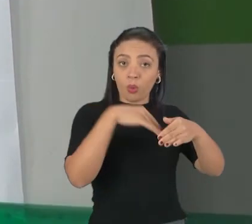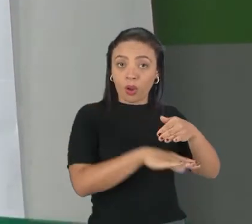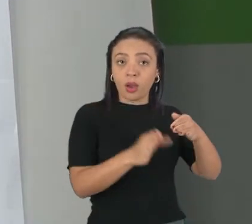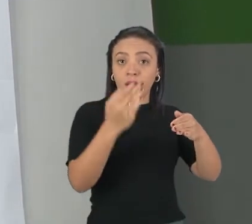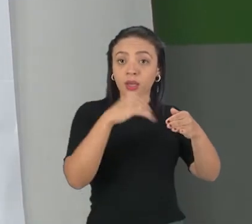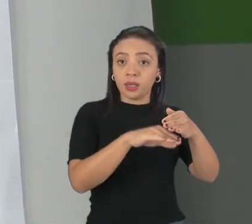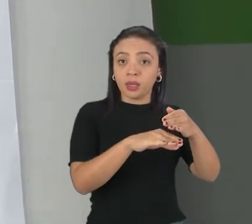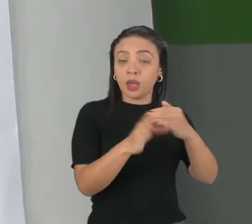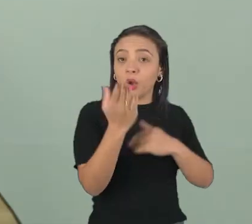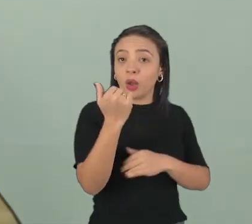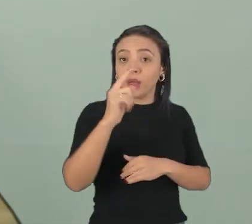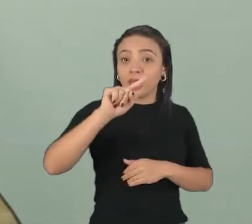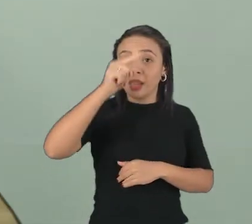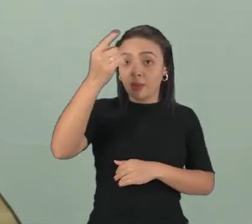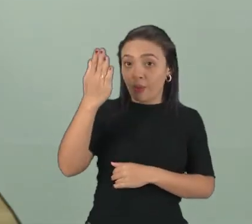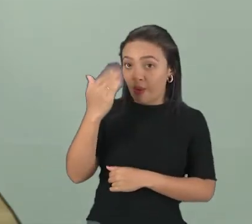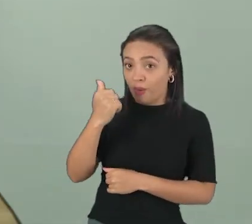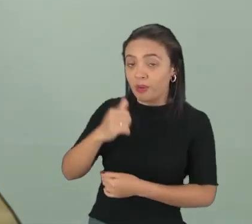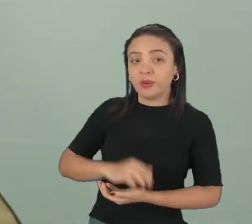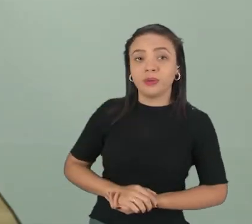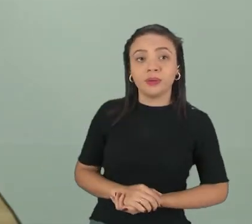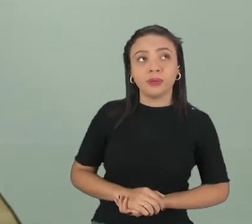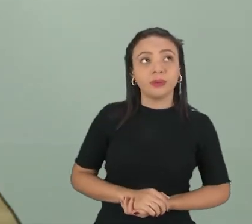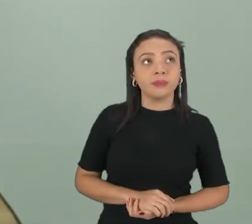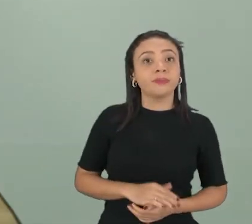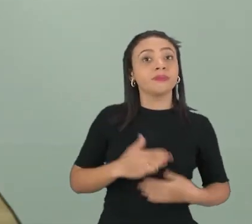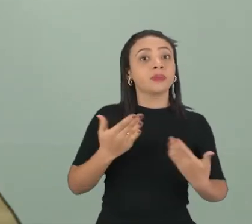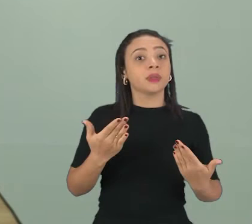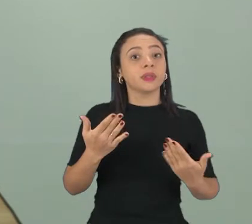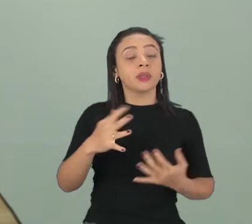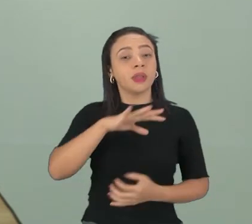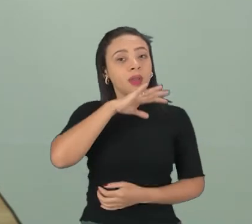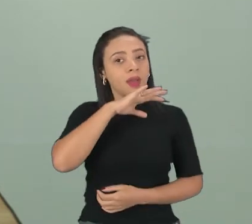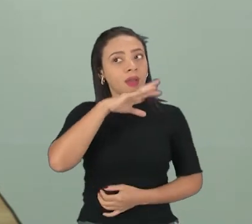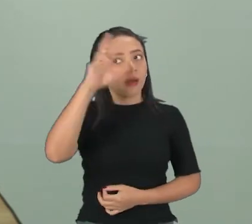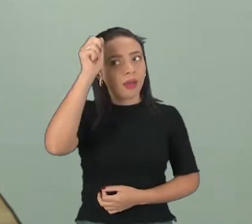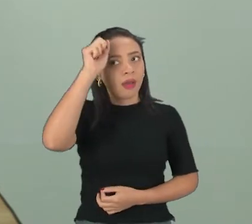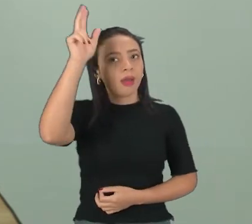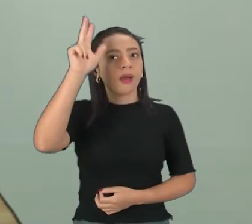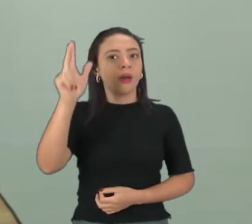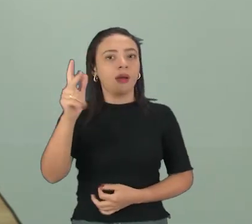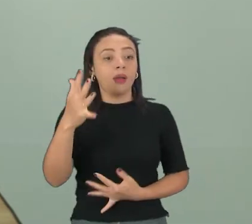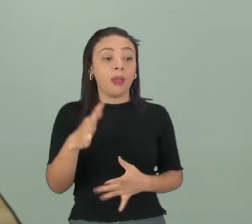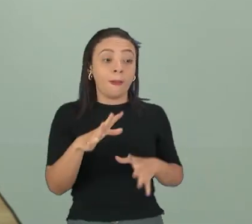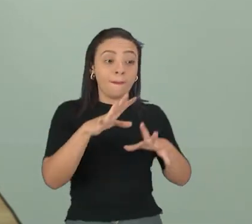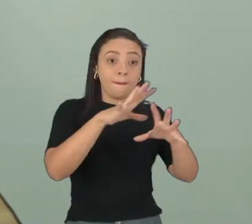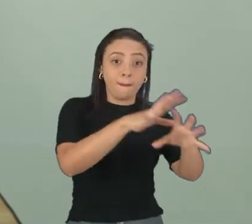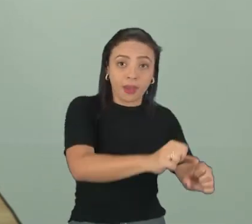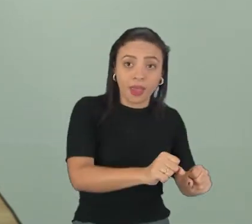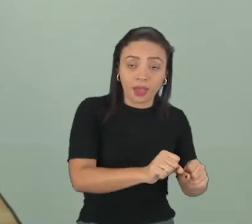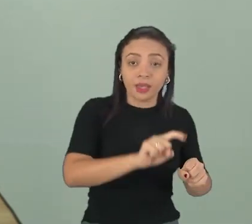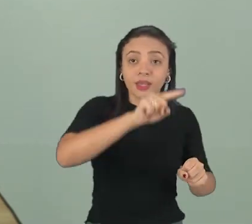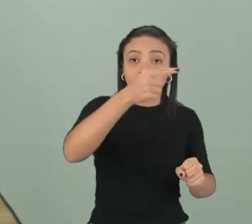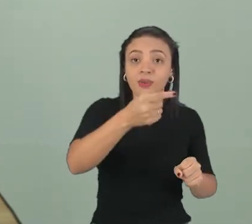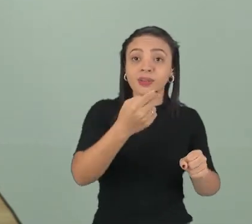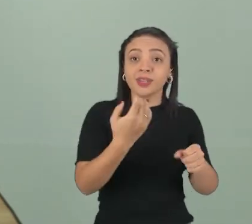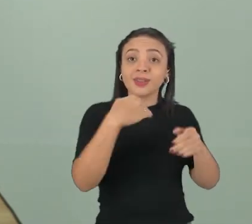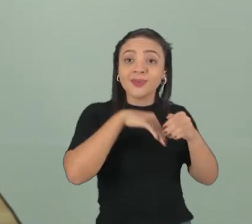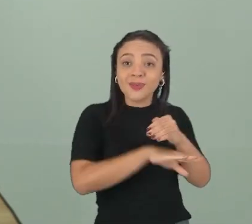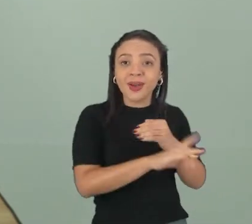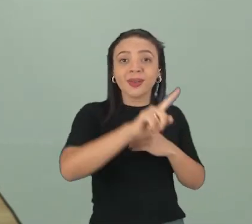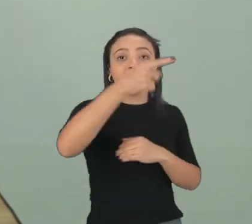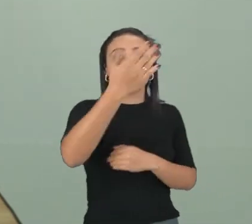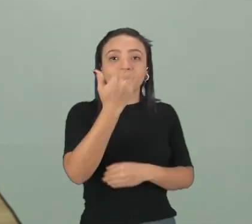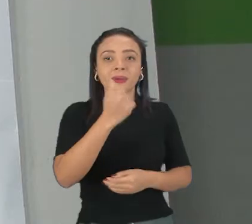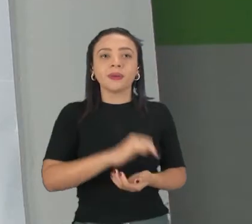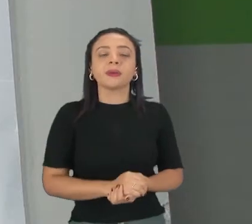alimentos para depois. Olha que animal esperto. Ele pega as suas presas e ele guarda para depois. Então, só